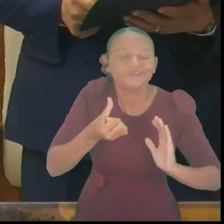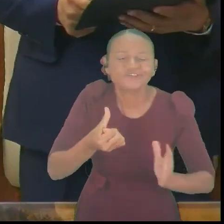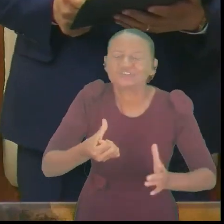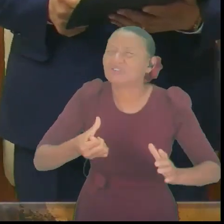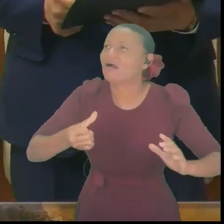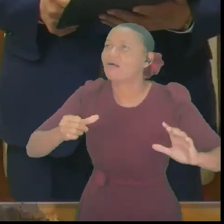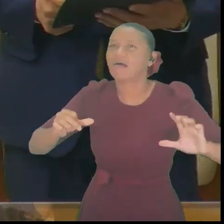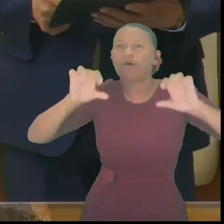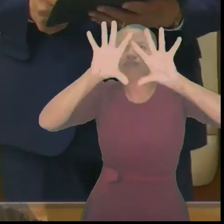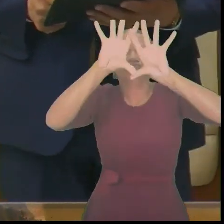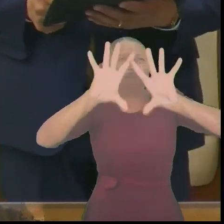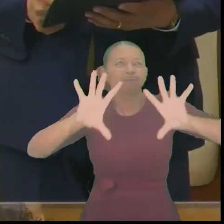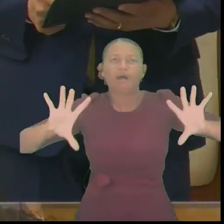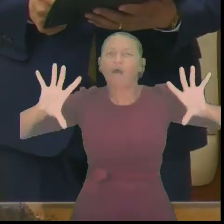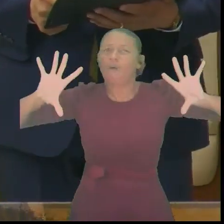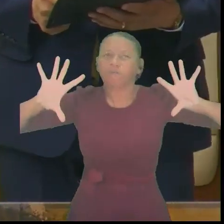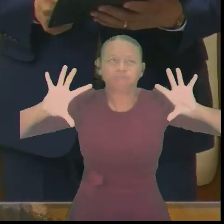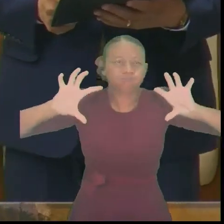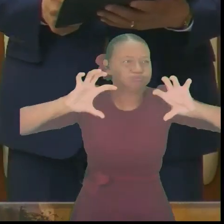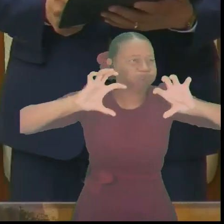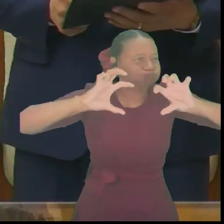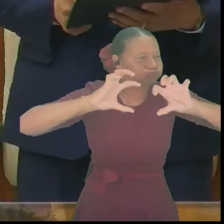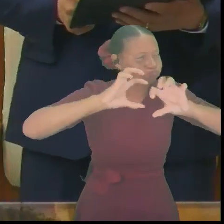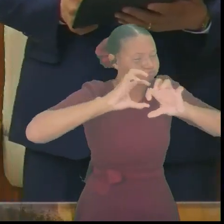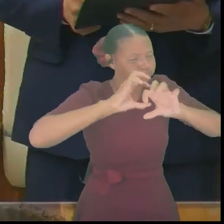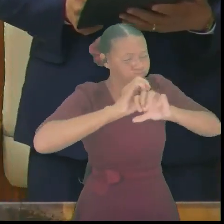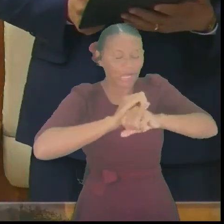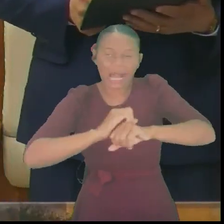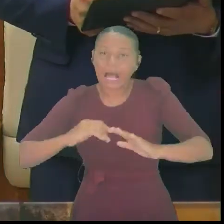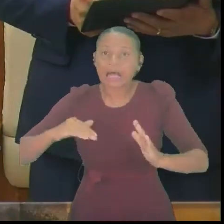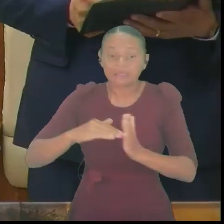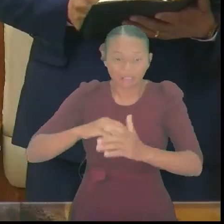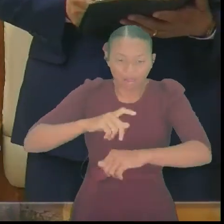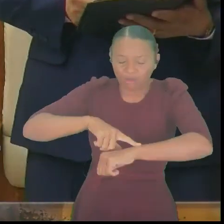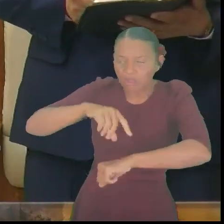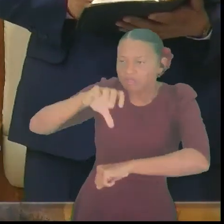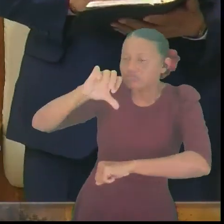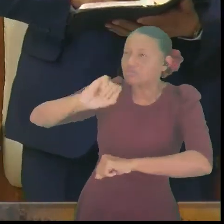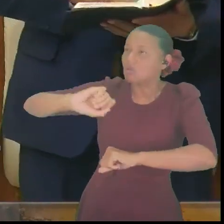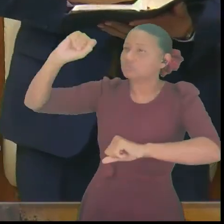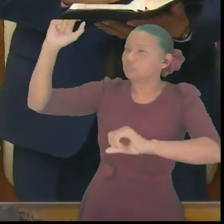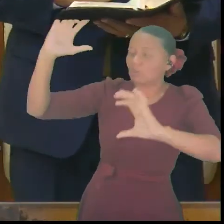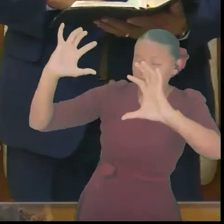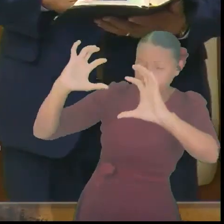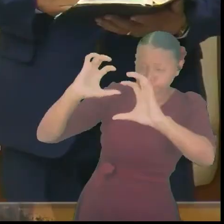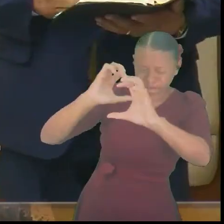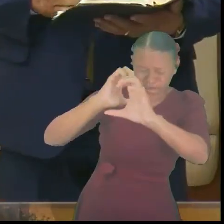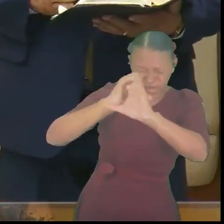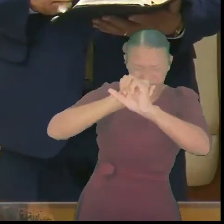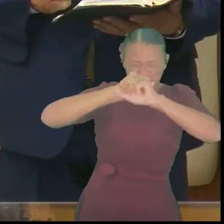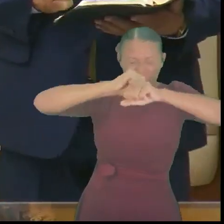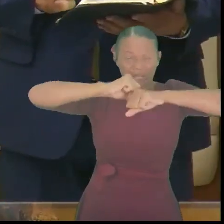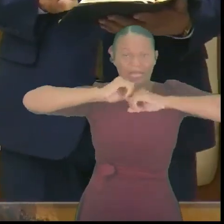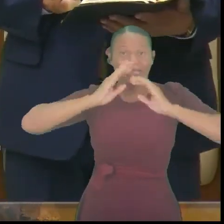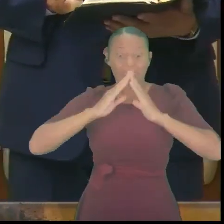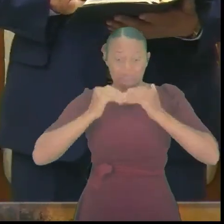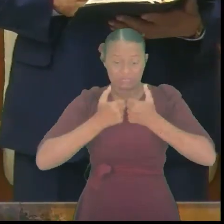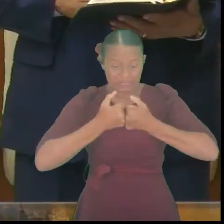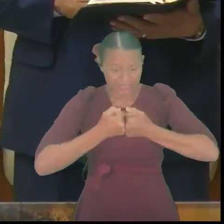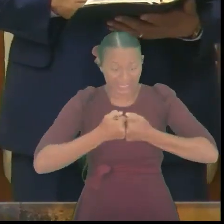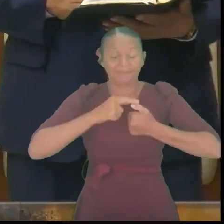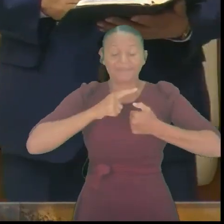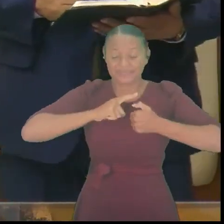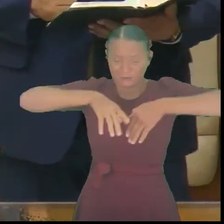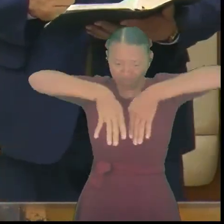em toda a terra até a hora nona, escurecendo-se o sol, e rasgou-se ao meio o véu do templo.